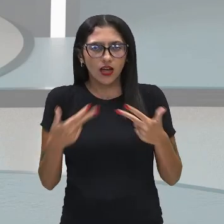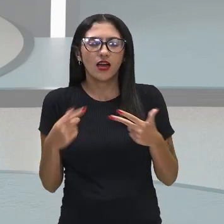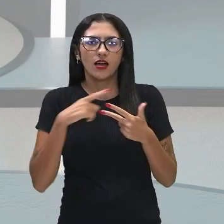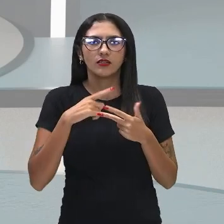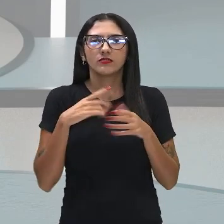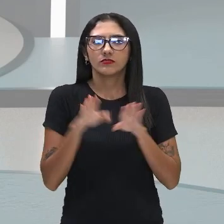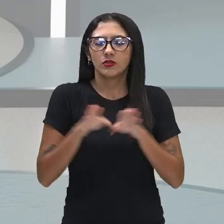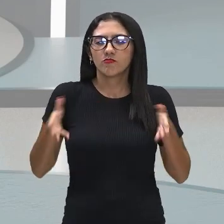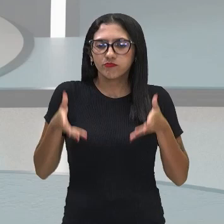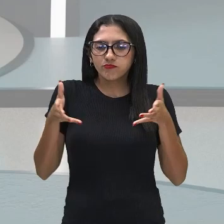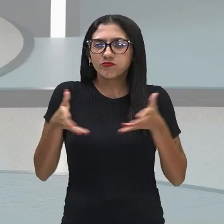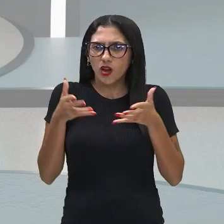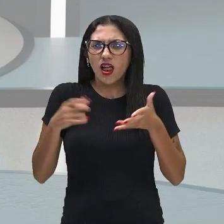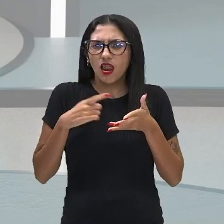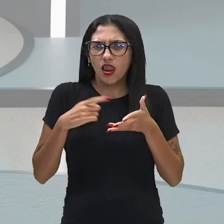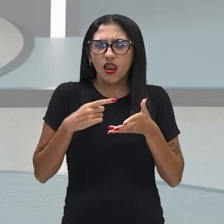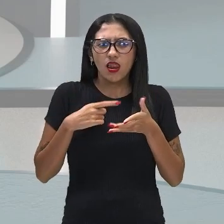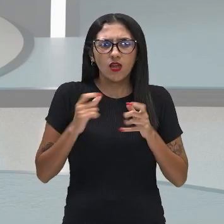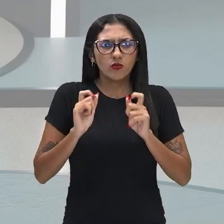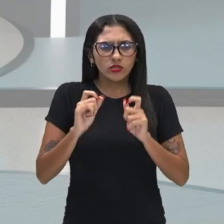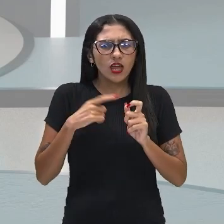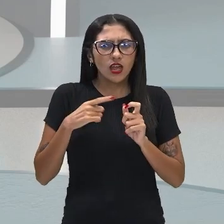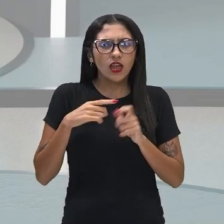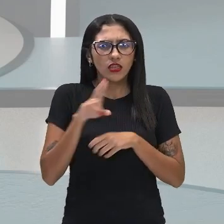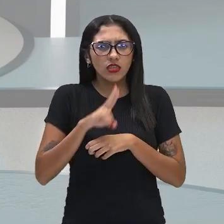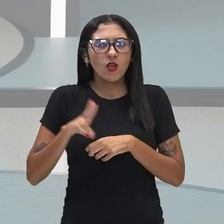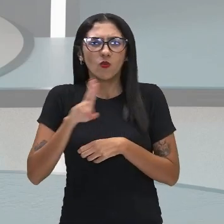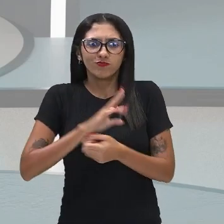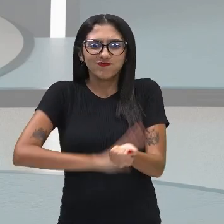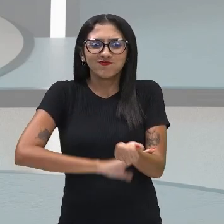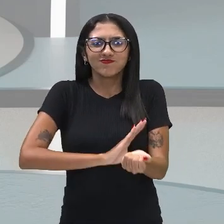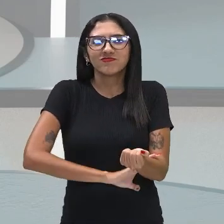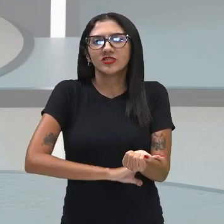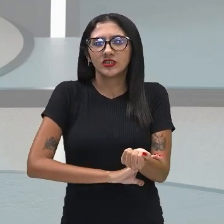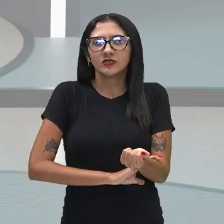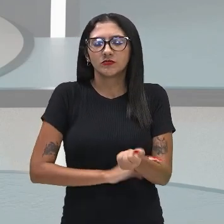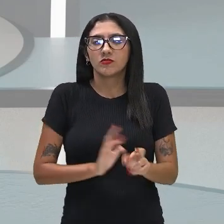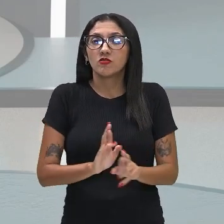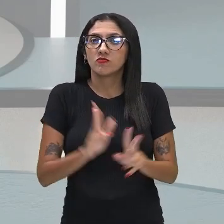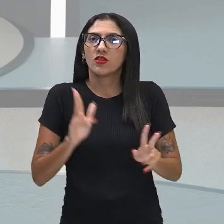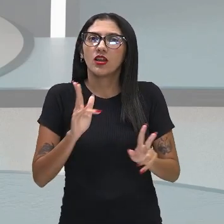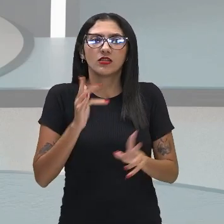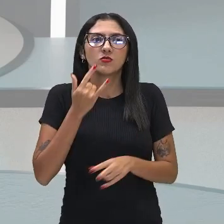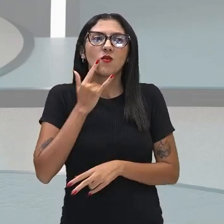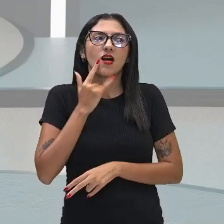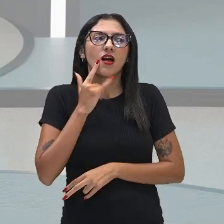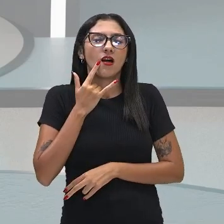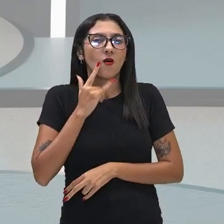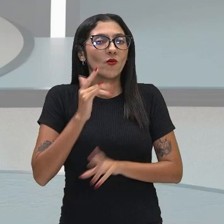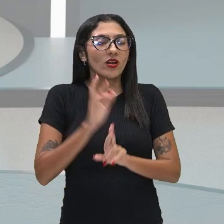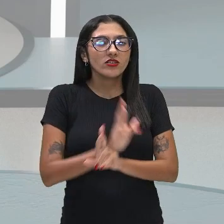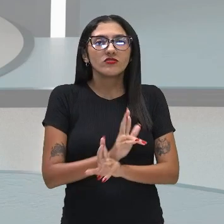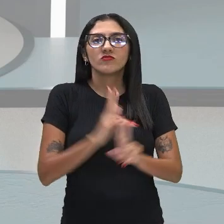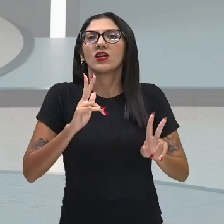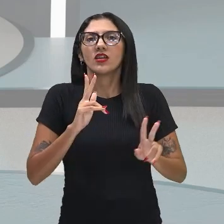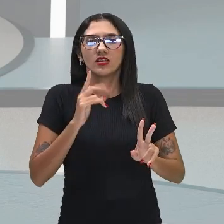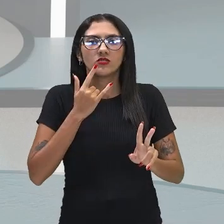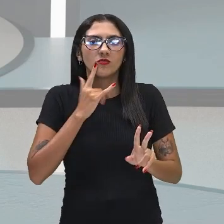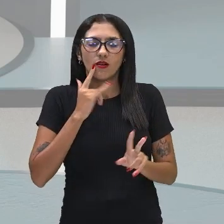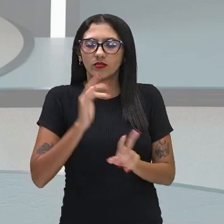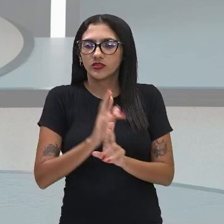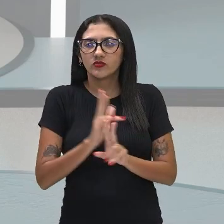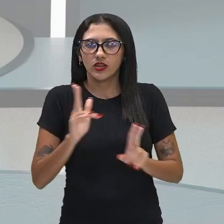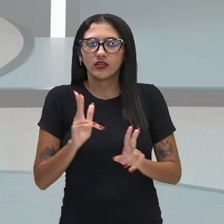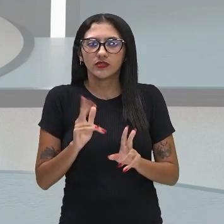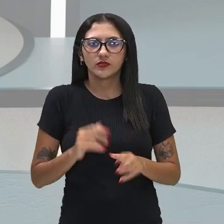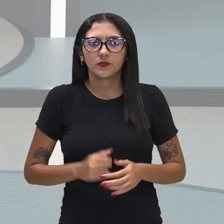estimulantes, mas são drogas ilícitas, né? Tirando o álcool, né? O álcool não é considerado uma droga ilícita,